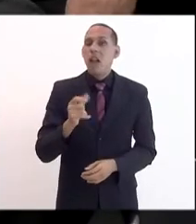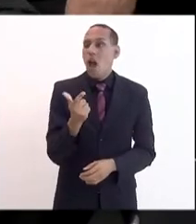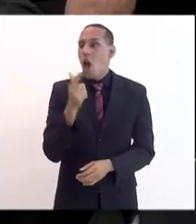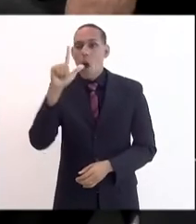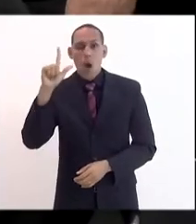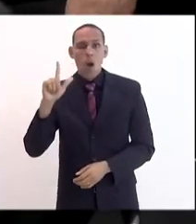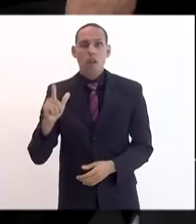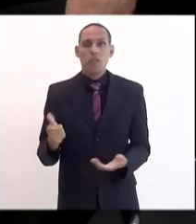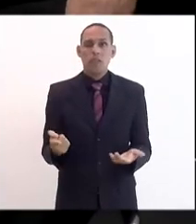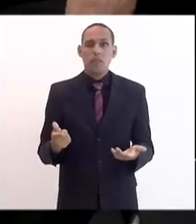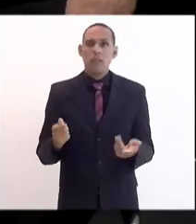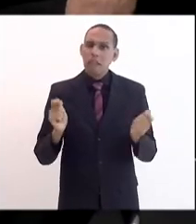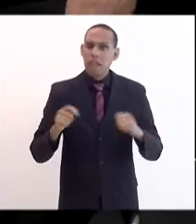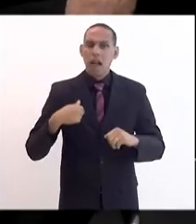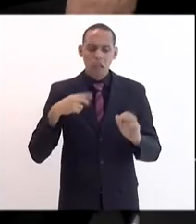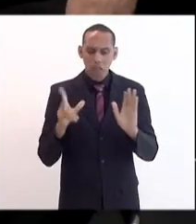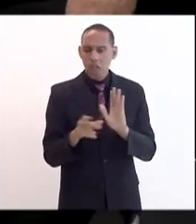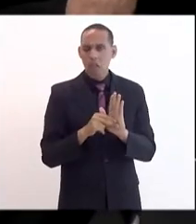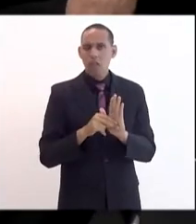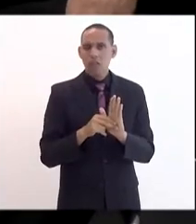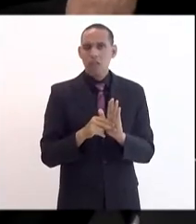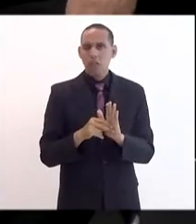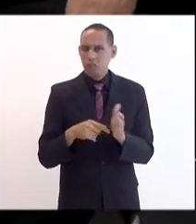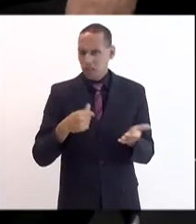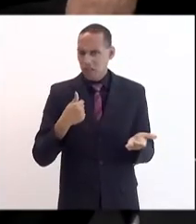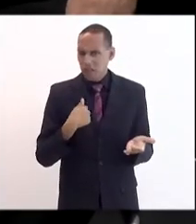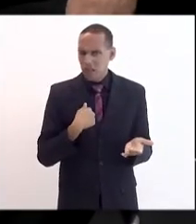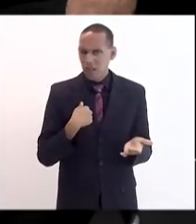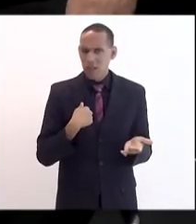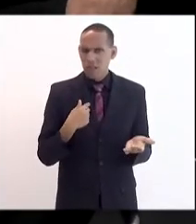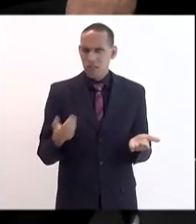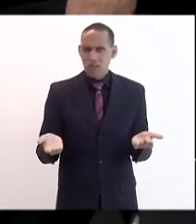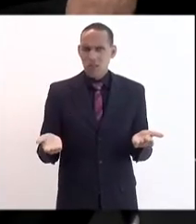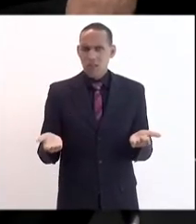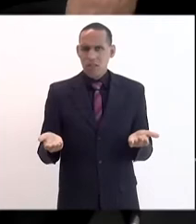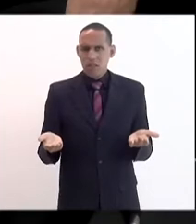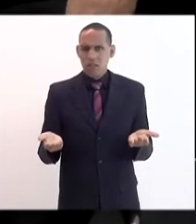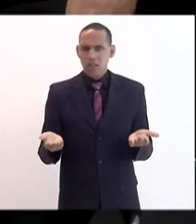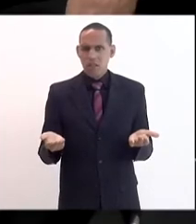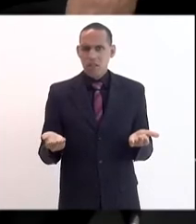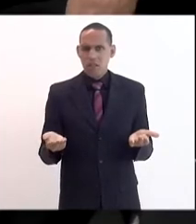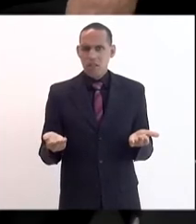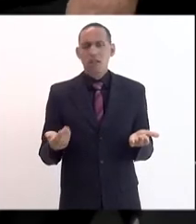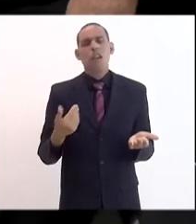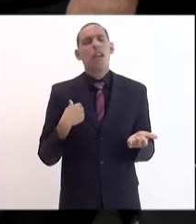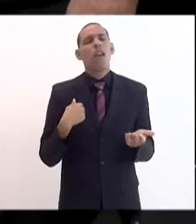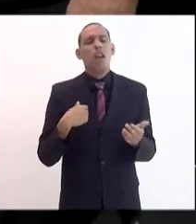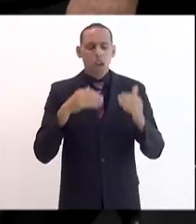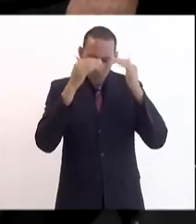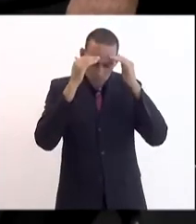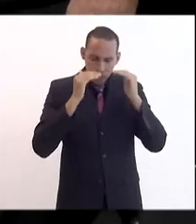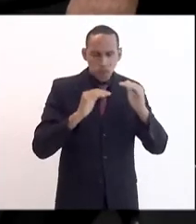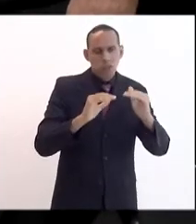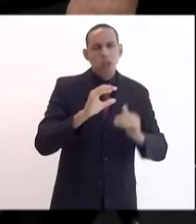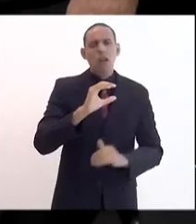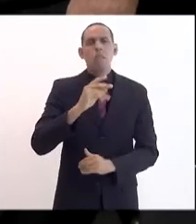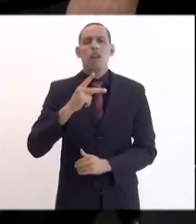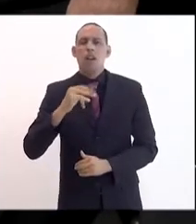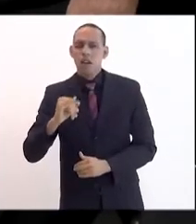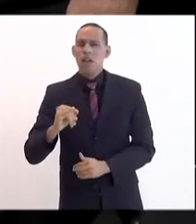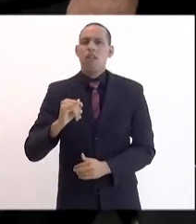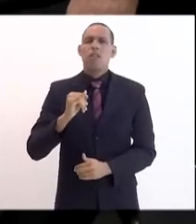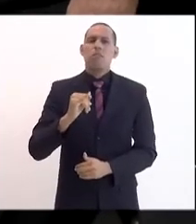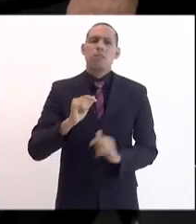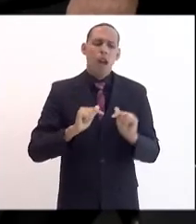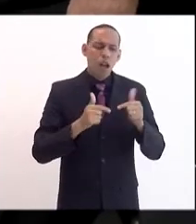outras que dá para emendar, eu não vou deixar... Eu respeito a CPI, respeito a atuação